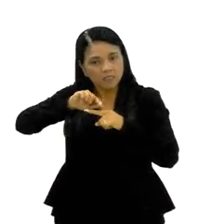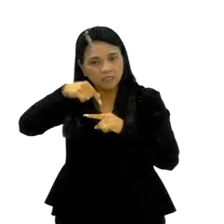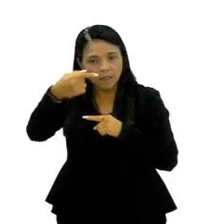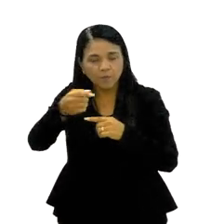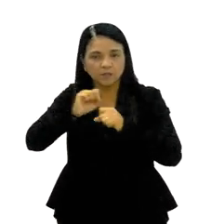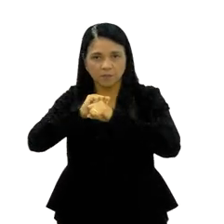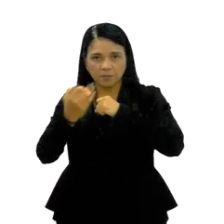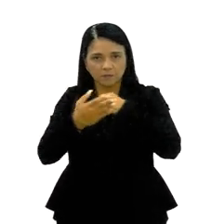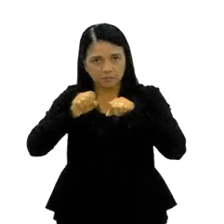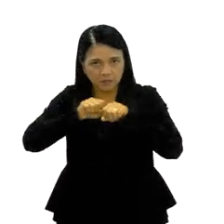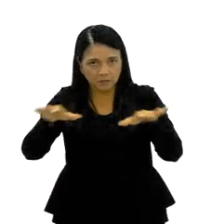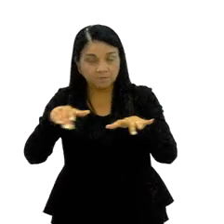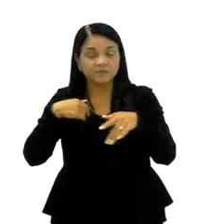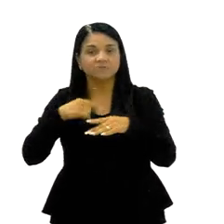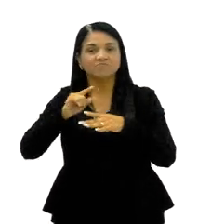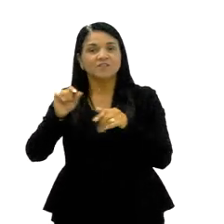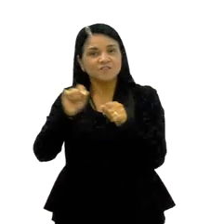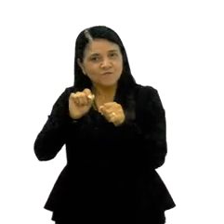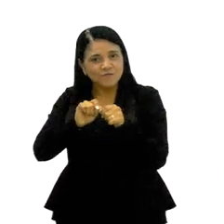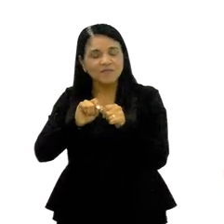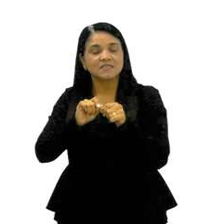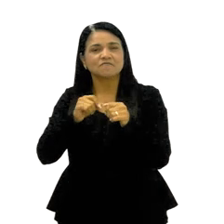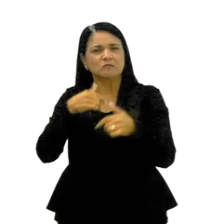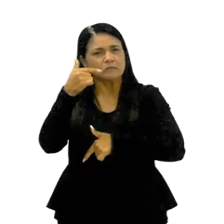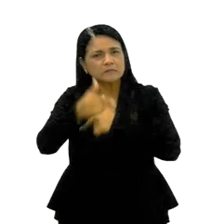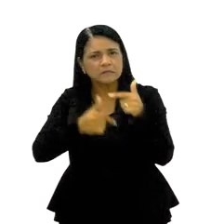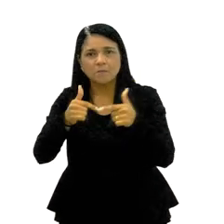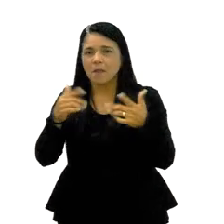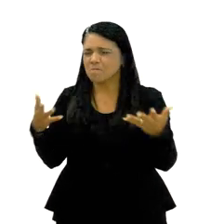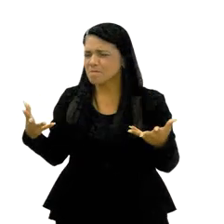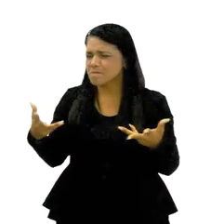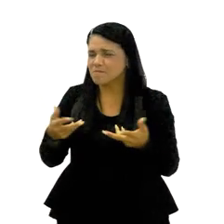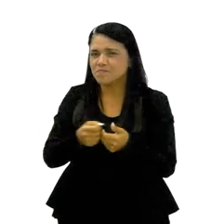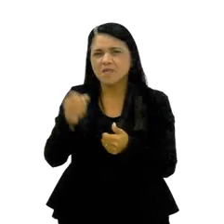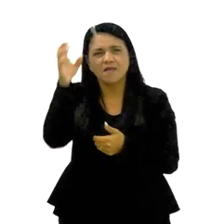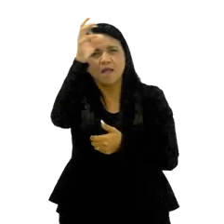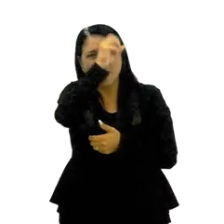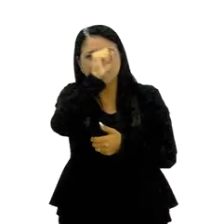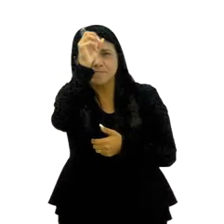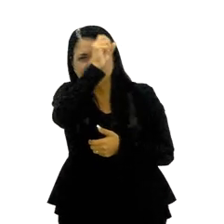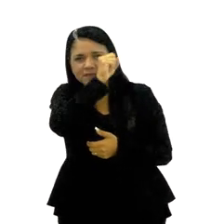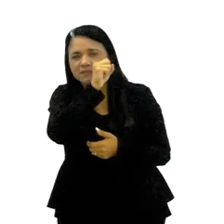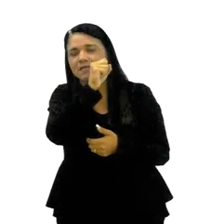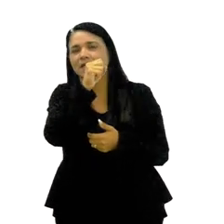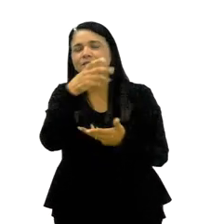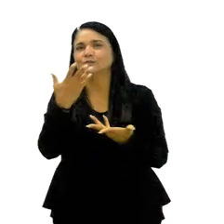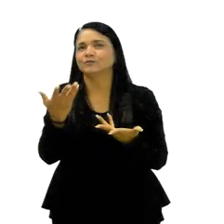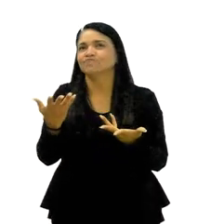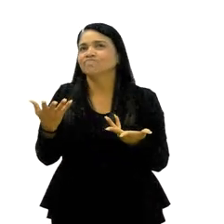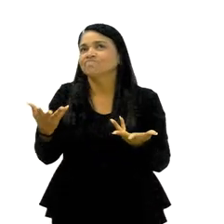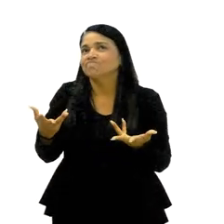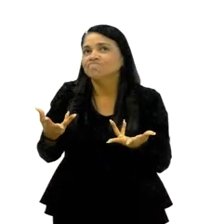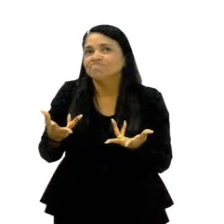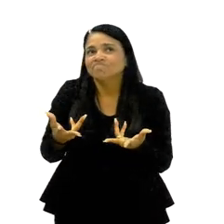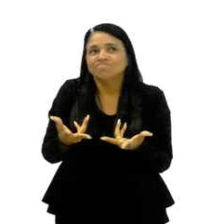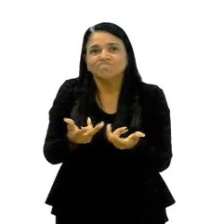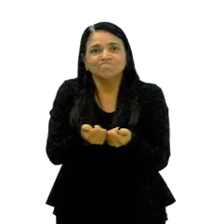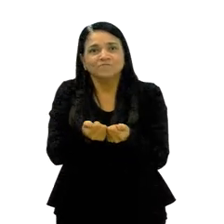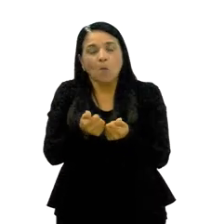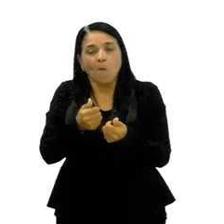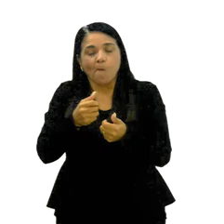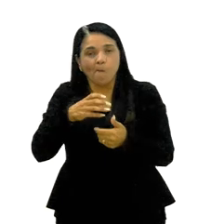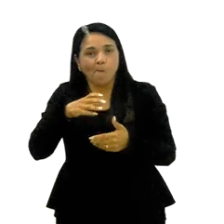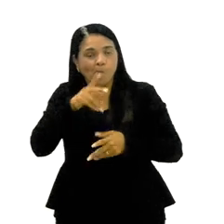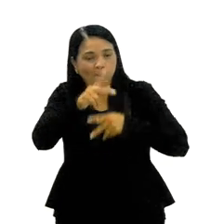pandemia. Pós-pandemia, nós fizemos. E foi um trabalho super incrível, um aprendizado maravilhoso,